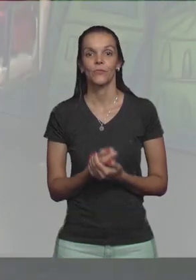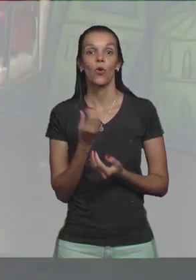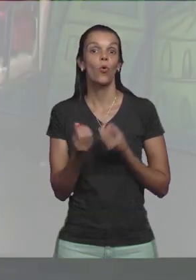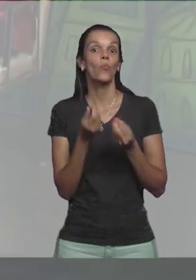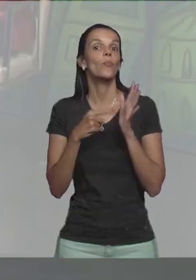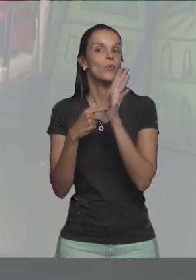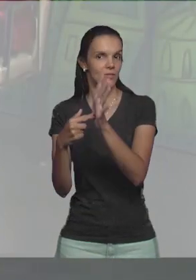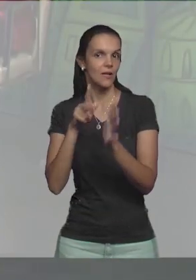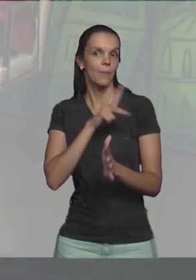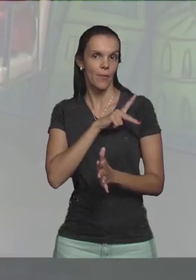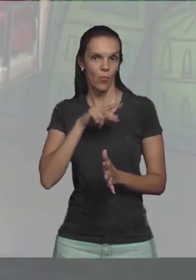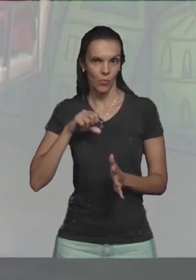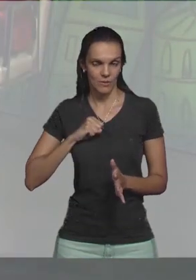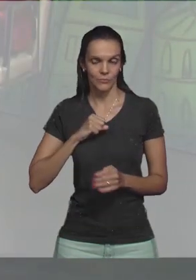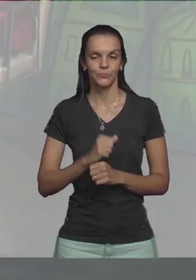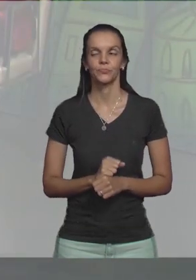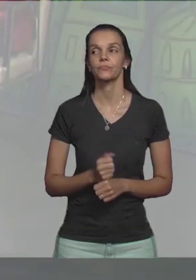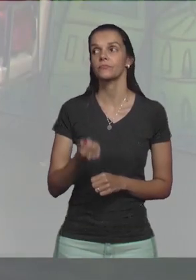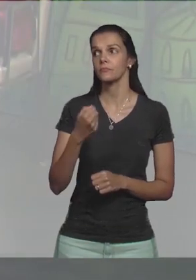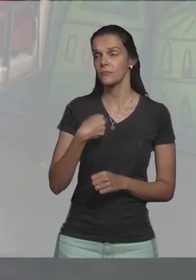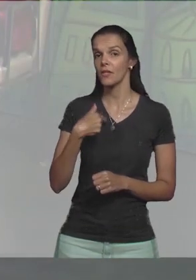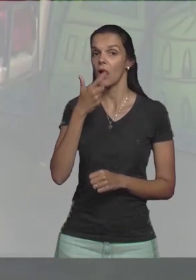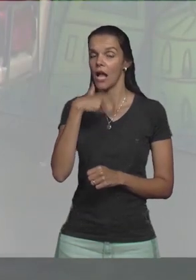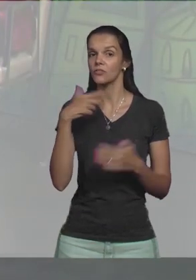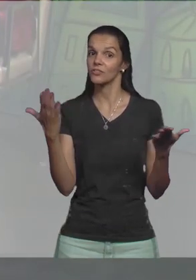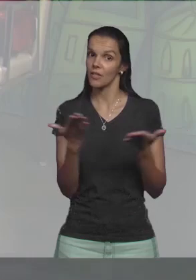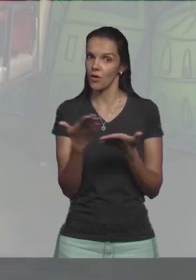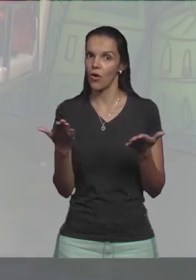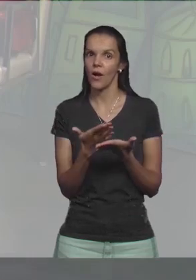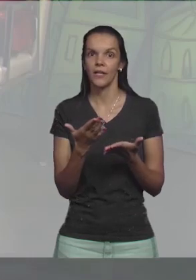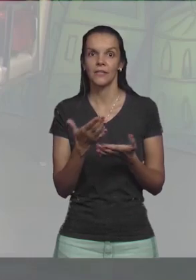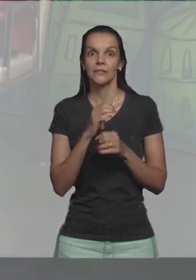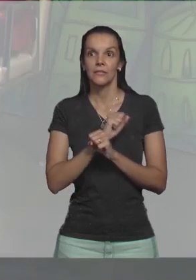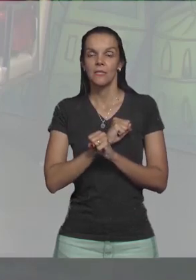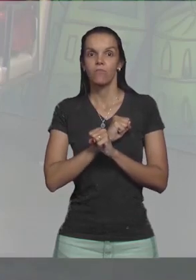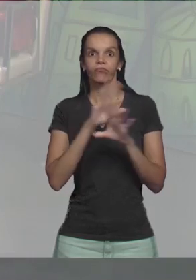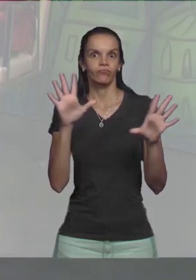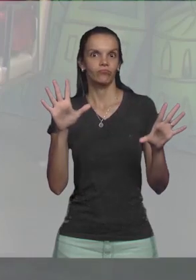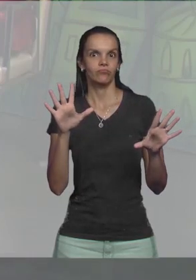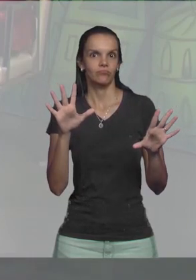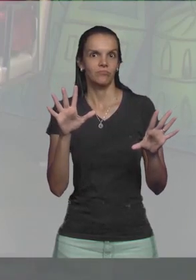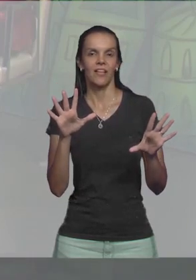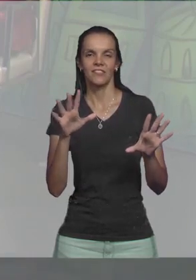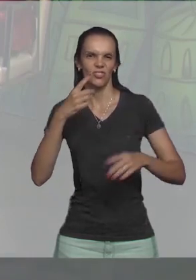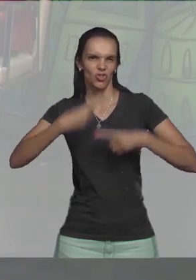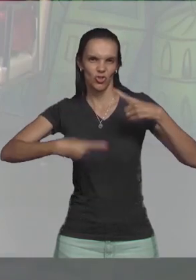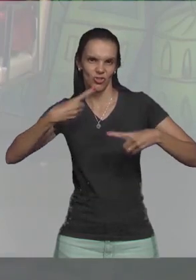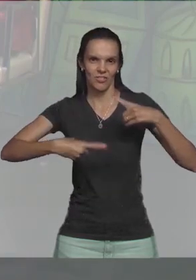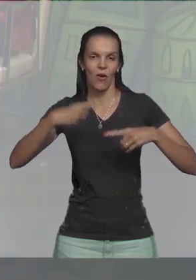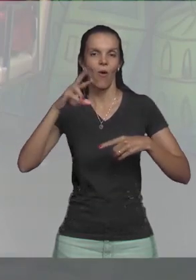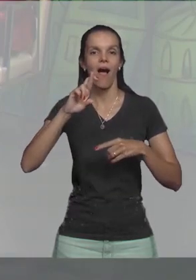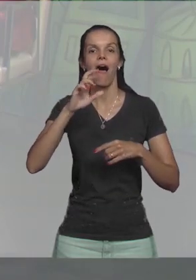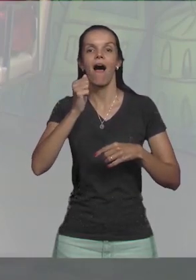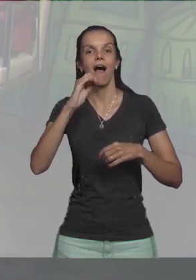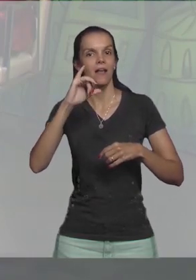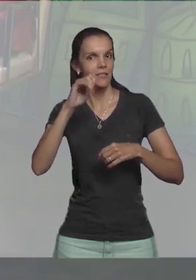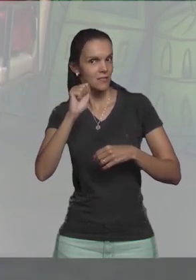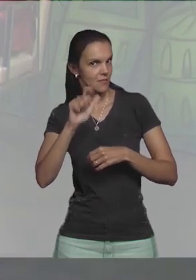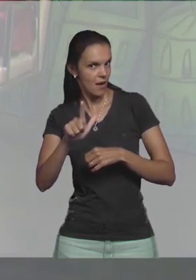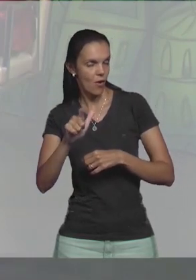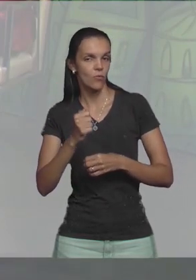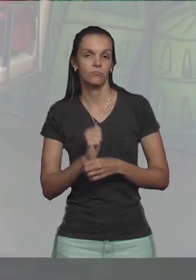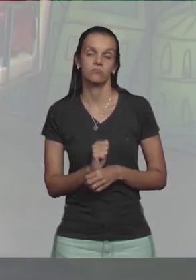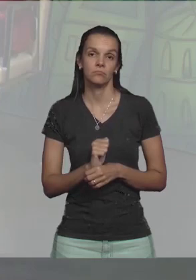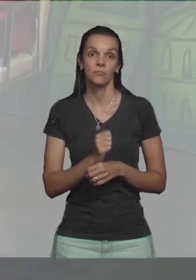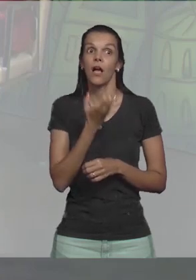Eu acredito que agora, neste momento, estamos vivendo um boom dessa discussão racial na mídia, né? O que é bom, o que é louvável, a